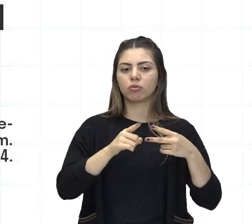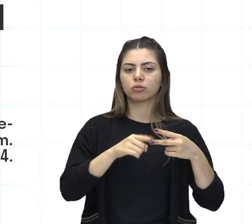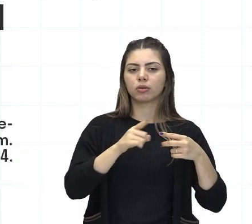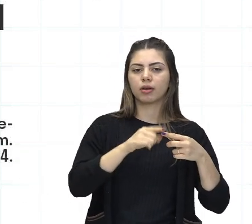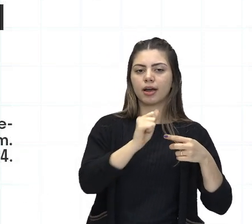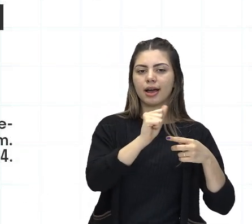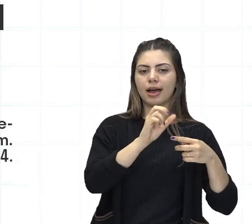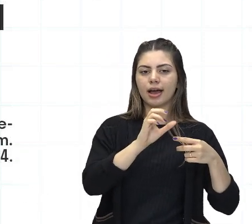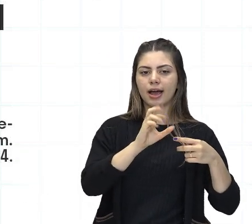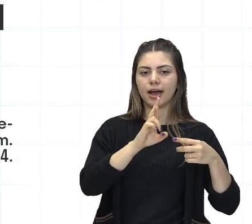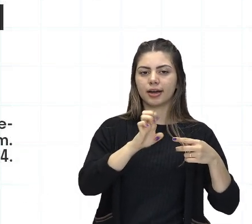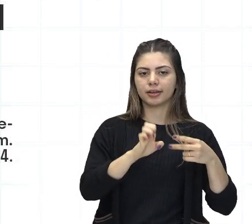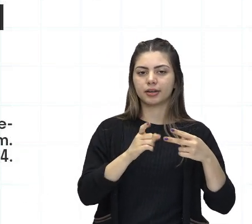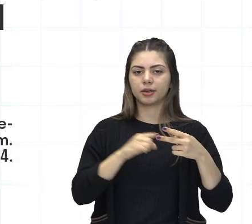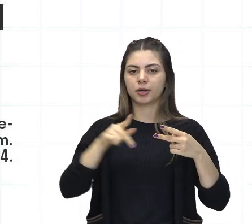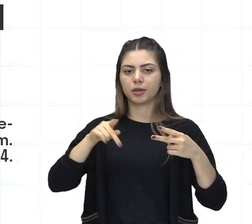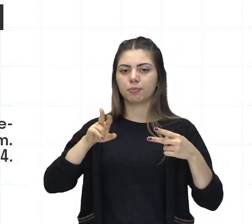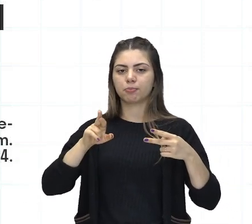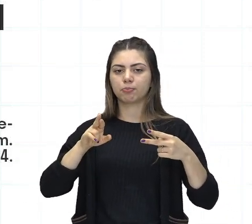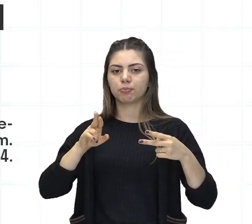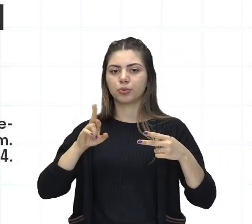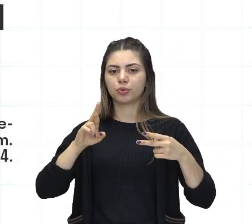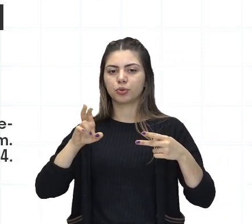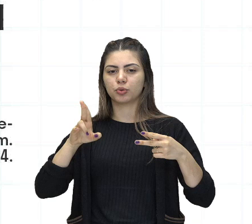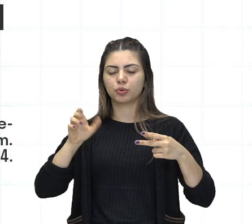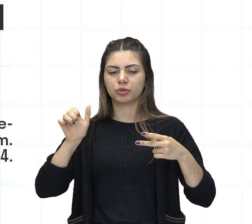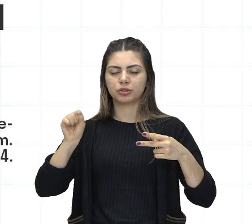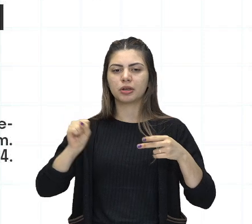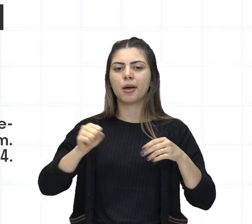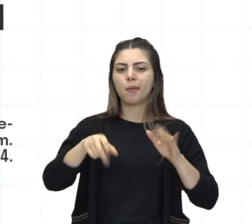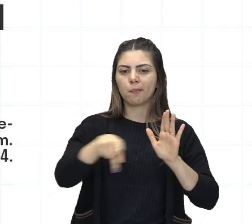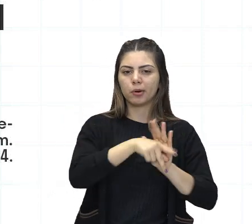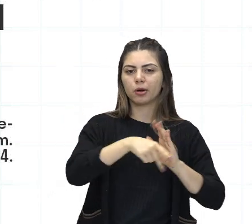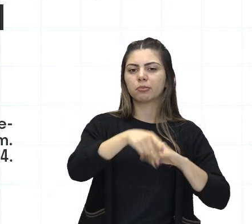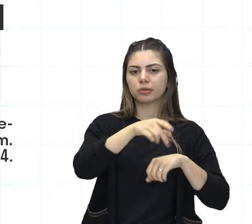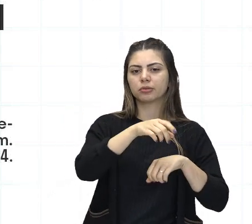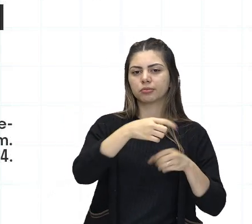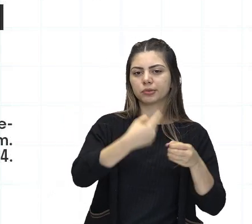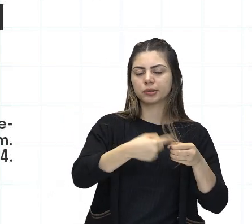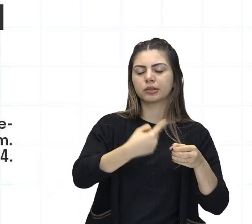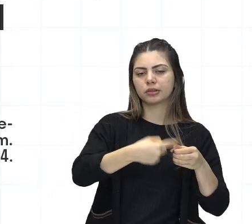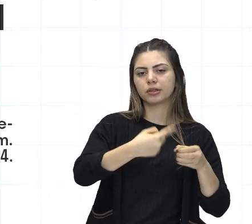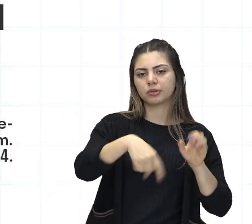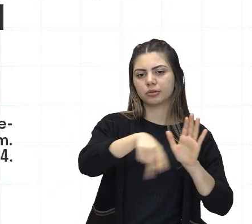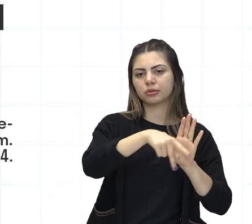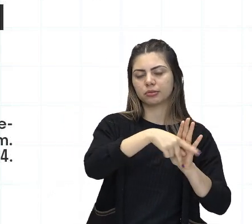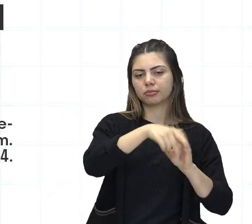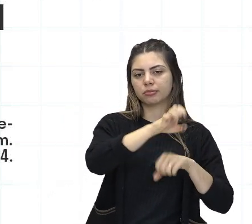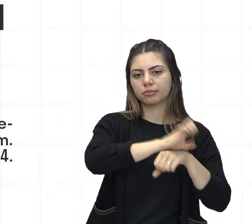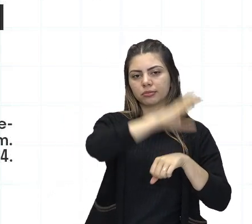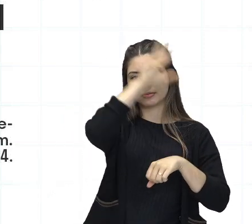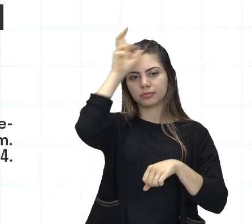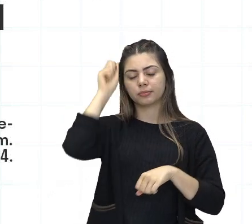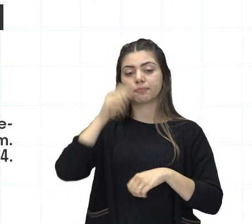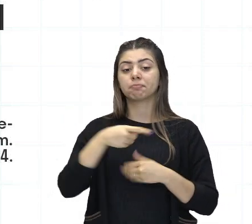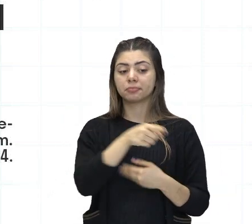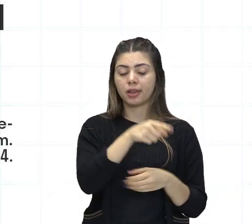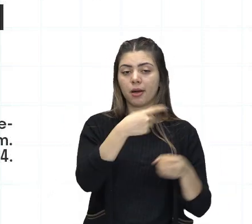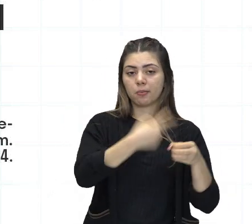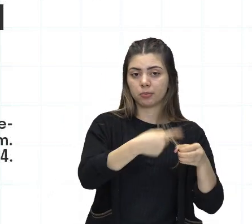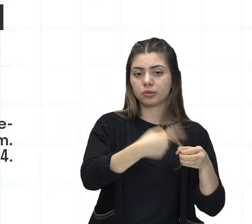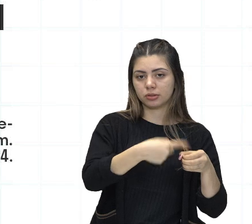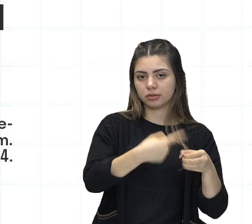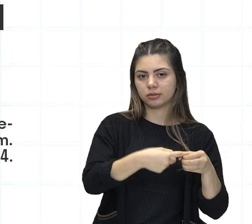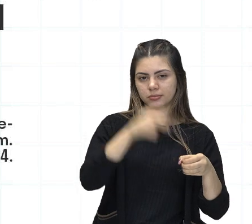Purus, no interior do Amazonas. O município de Boca do Acre, no interior do